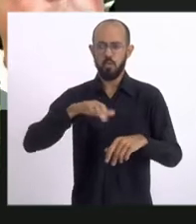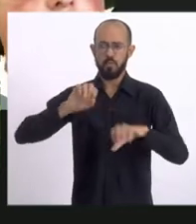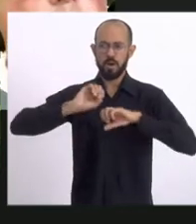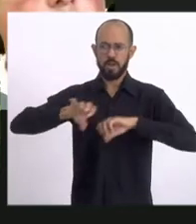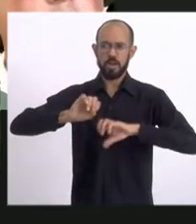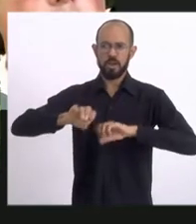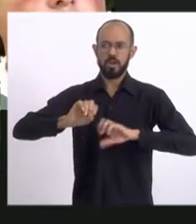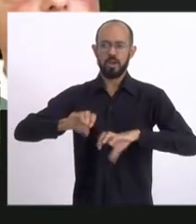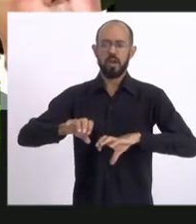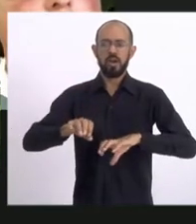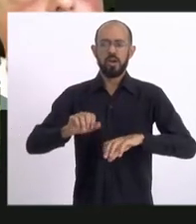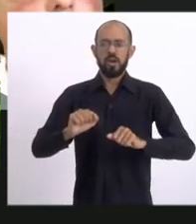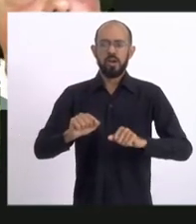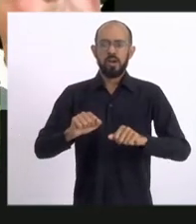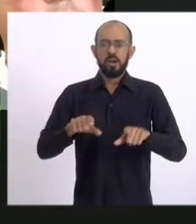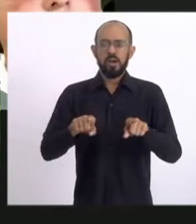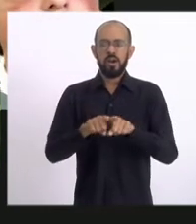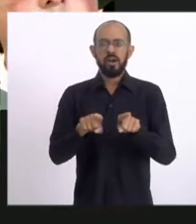educação e